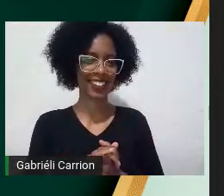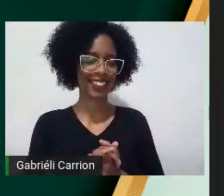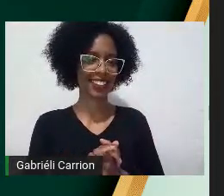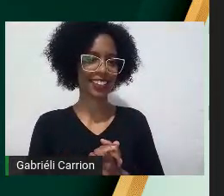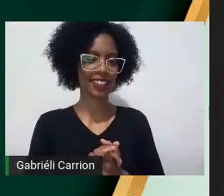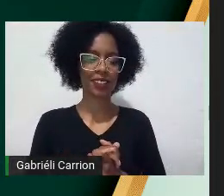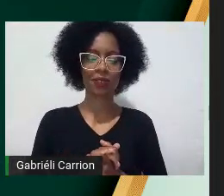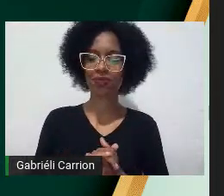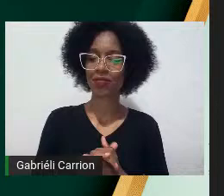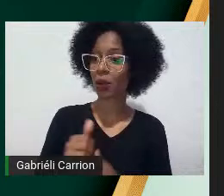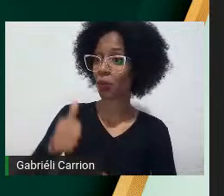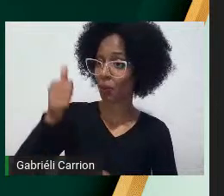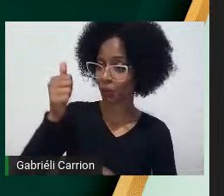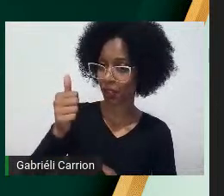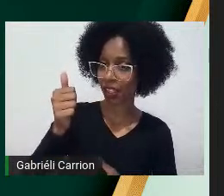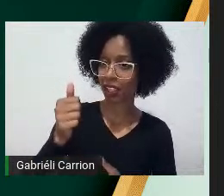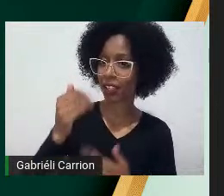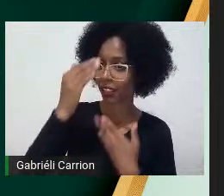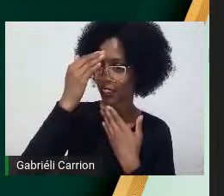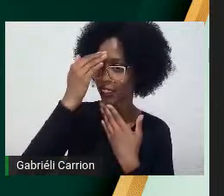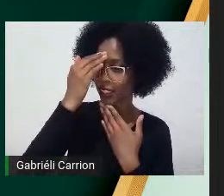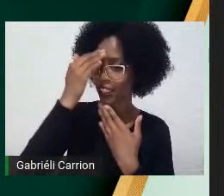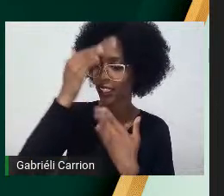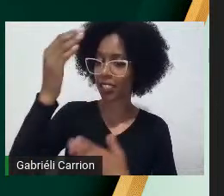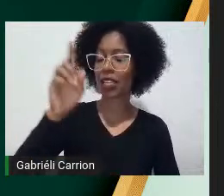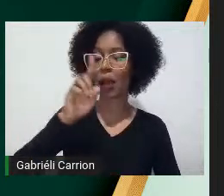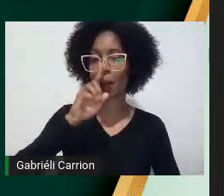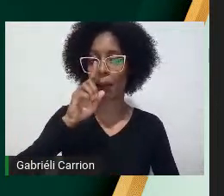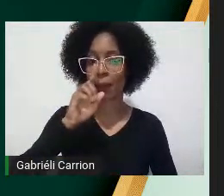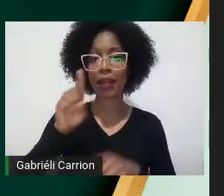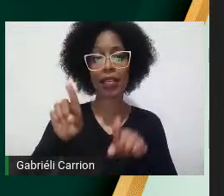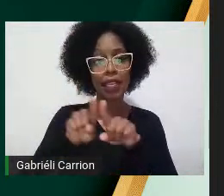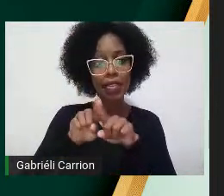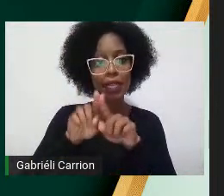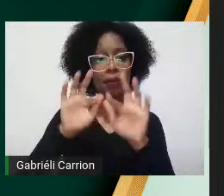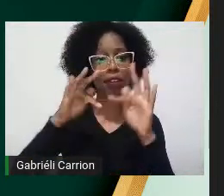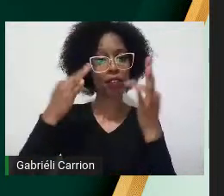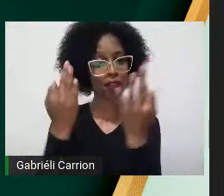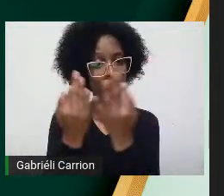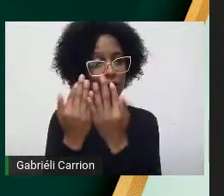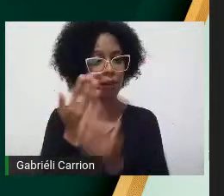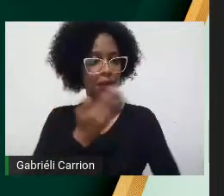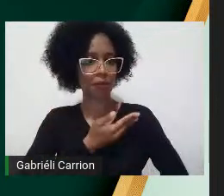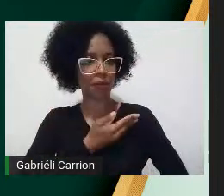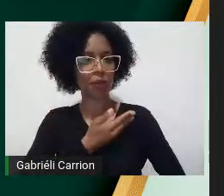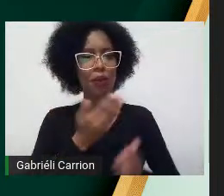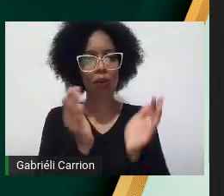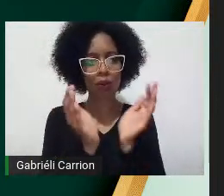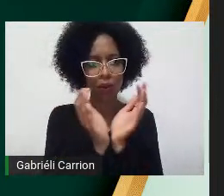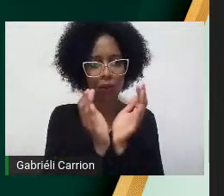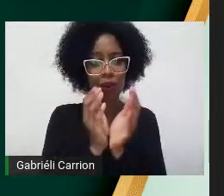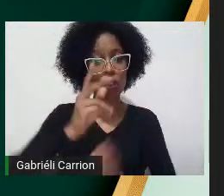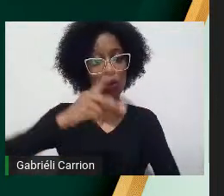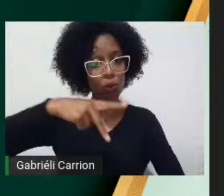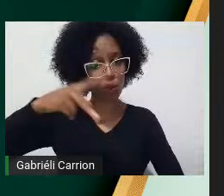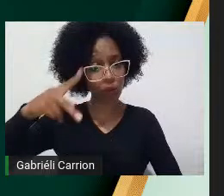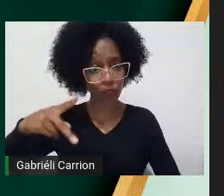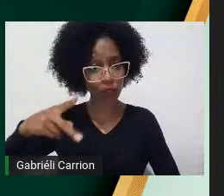Primeiramente, eu queria agradecer à minha mãe, à minha família, aos amigos e colegas e professores da